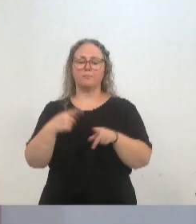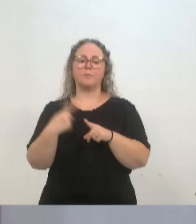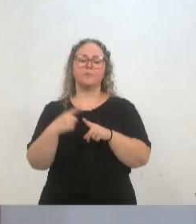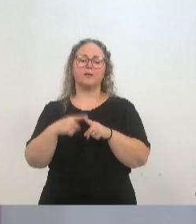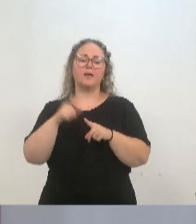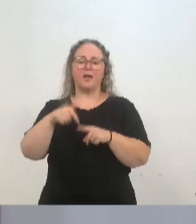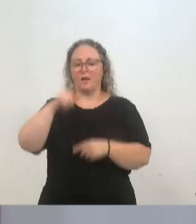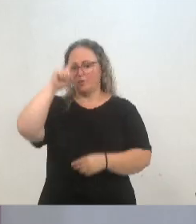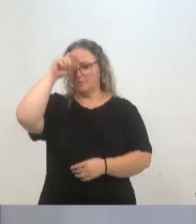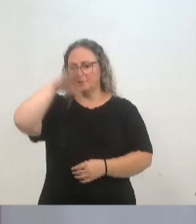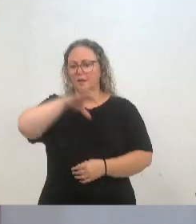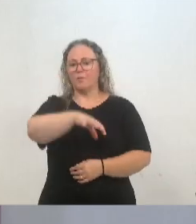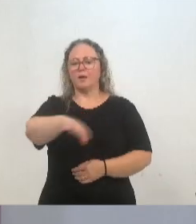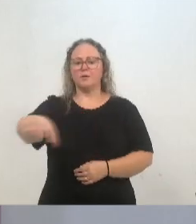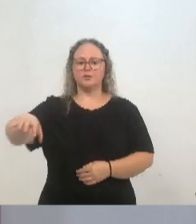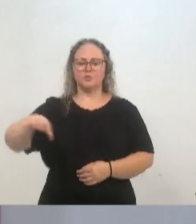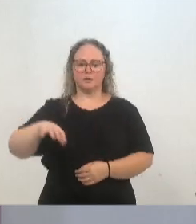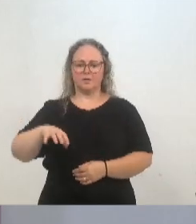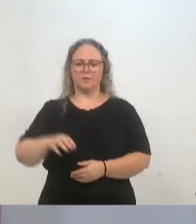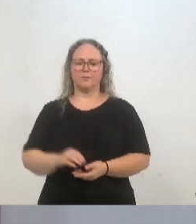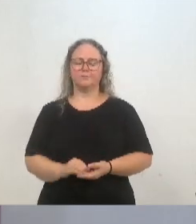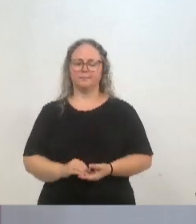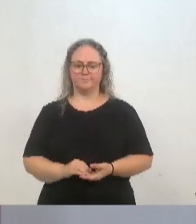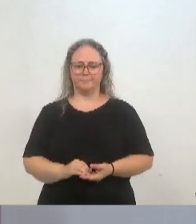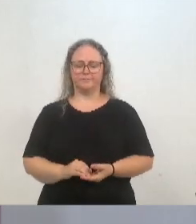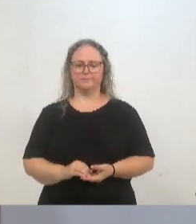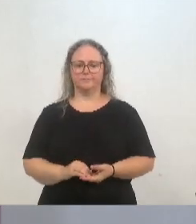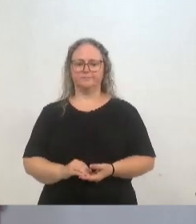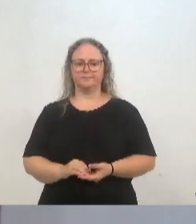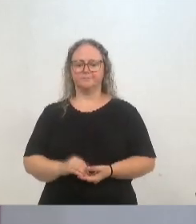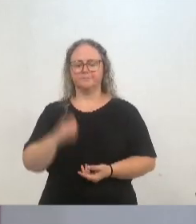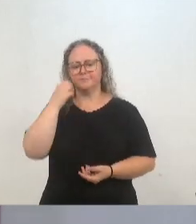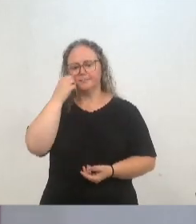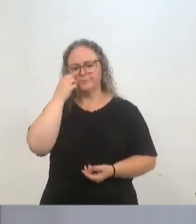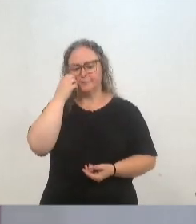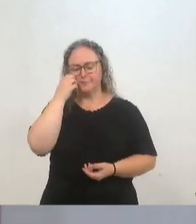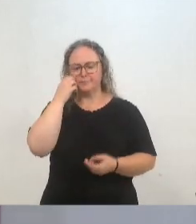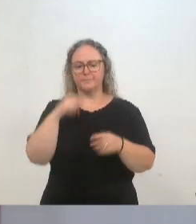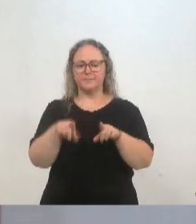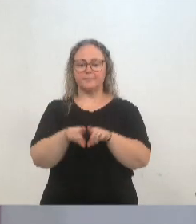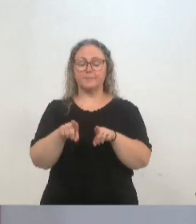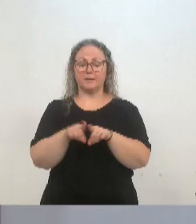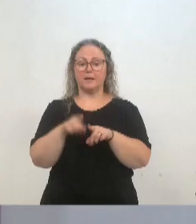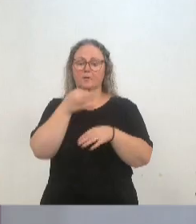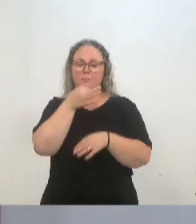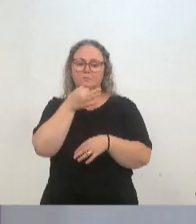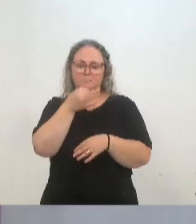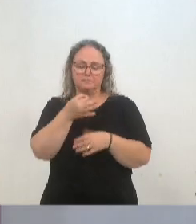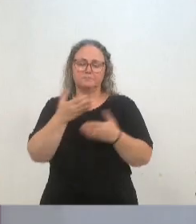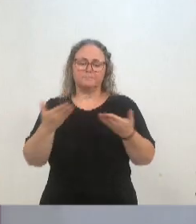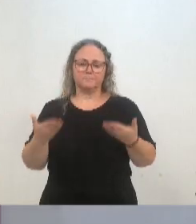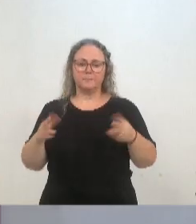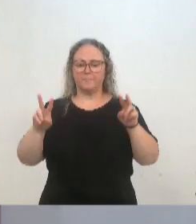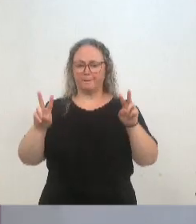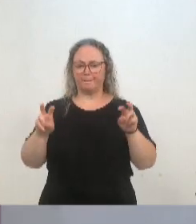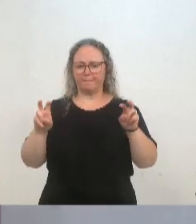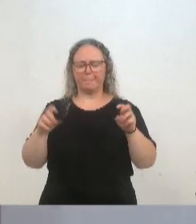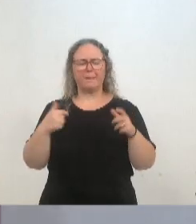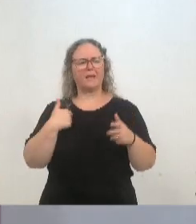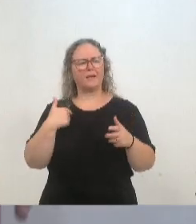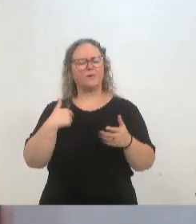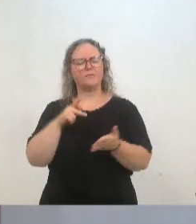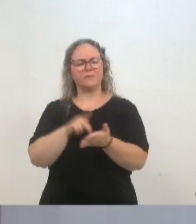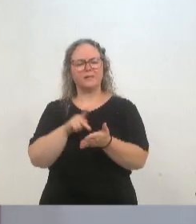mais que não seja considerado, tem um caráter regional. Eu gostaria também de comentar, no tempo que me resta aqui, sobre algo que tem me